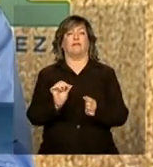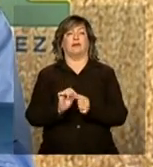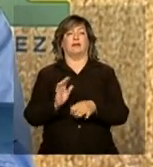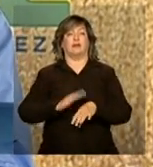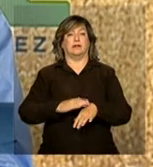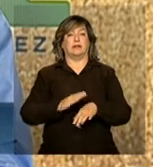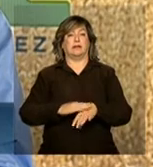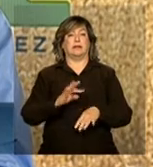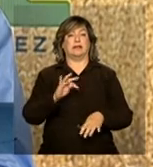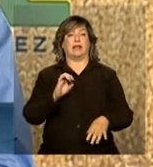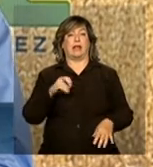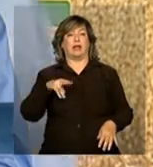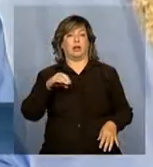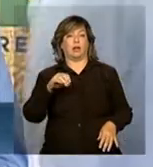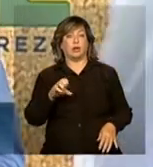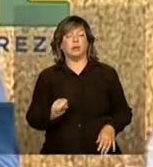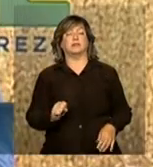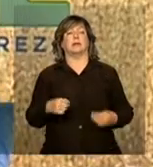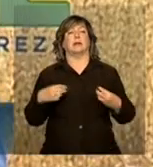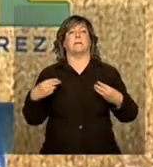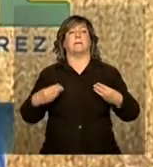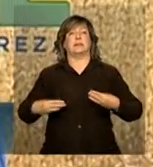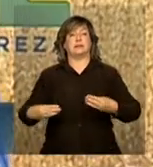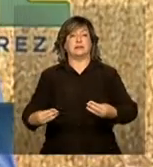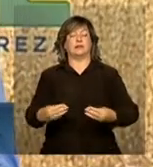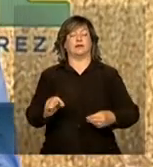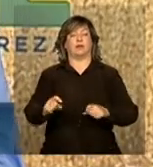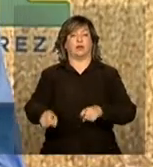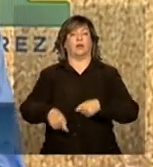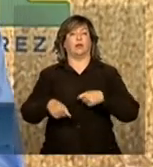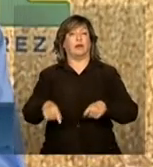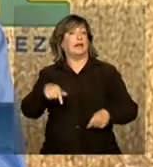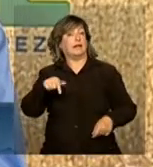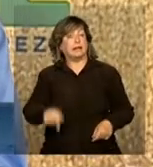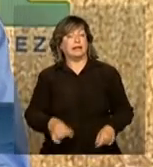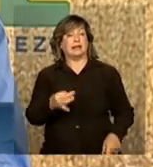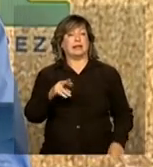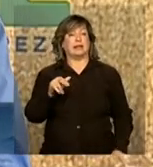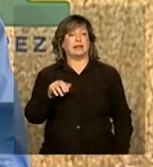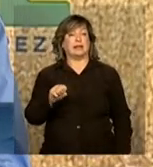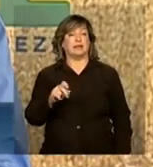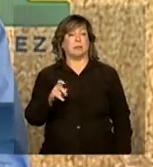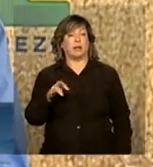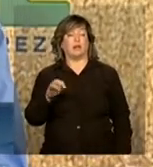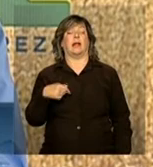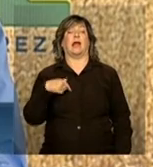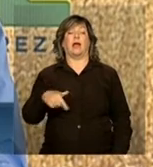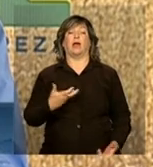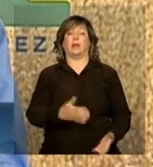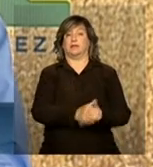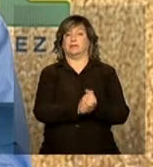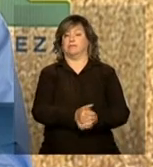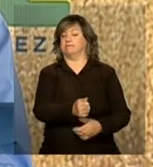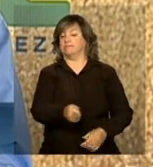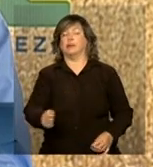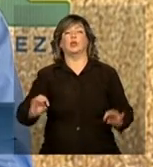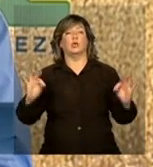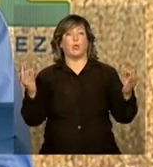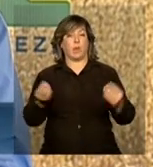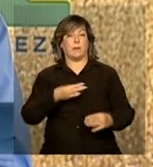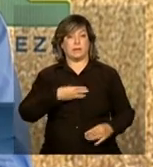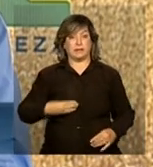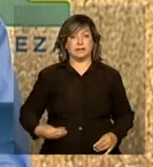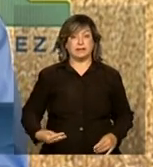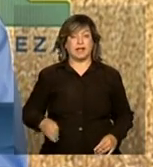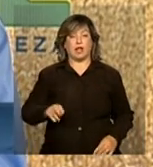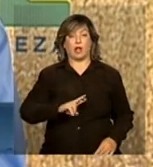Ministério da Agricultura, Transporte, e aqui eu quero cumprimentar todos os ministros, em nome do César Borges,